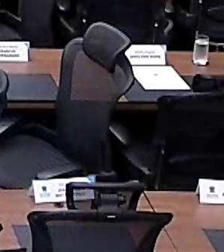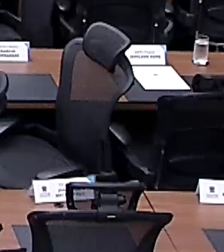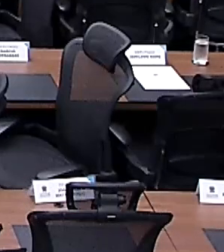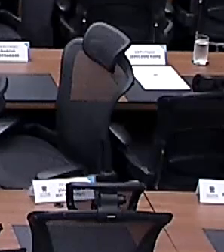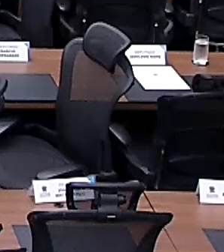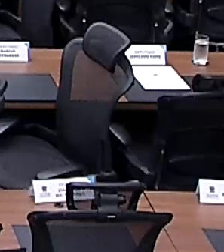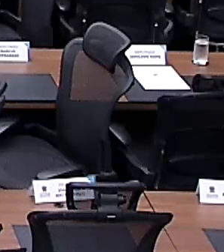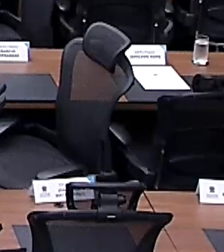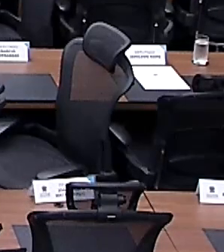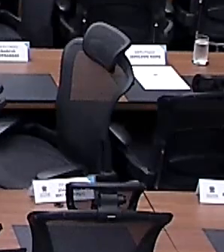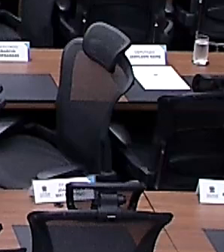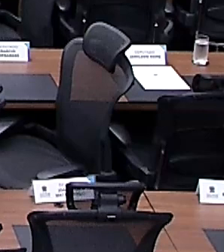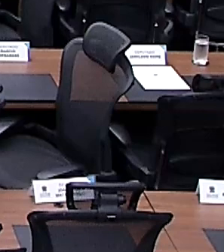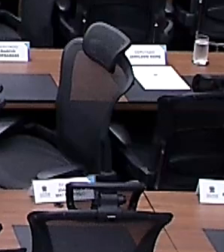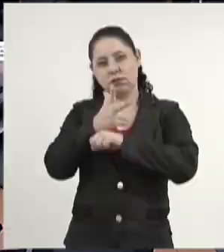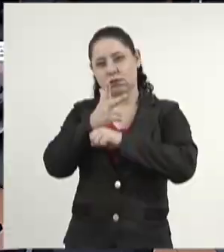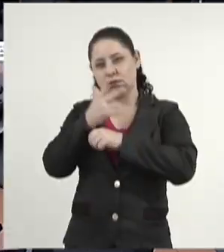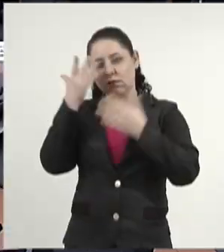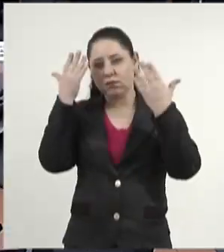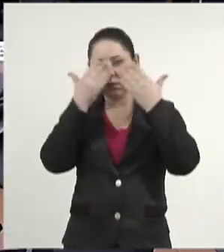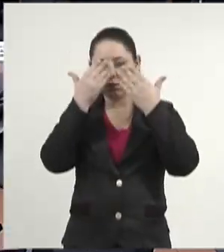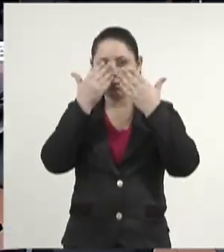Bom, infelizmente não foi possível